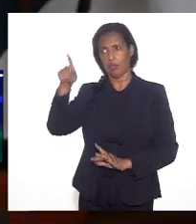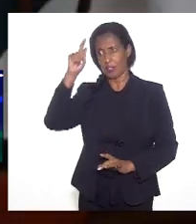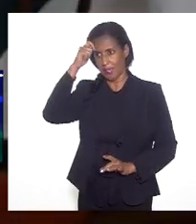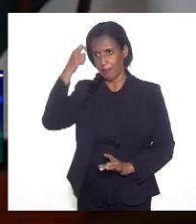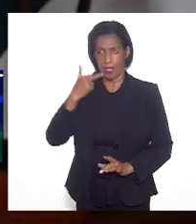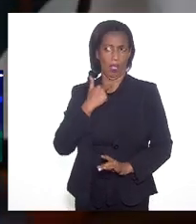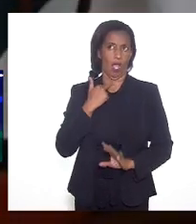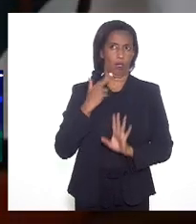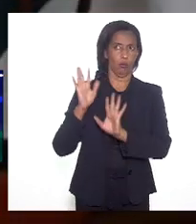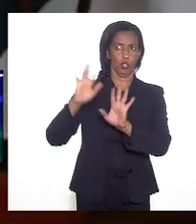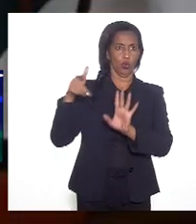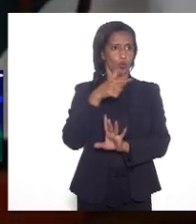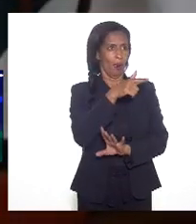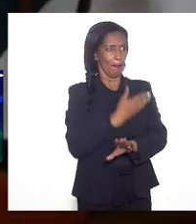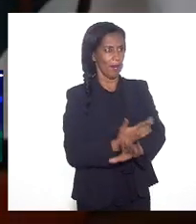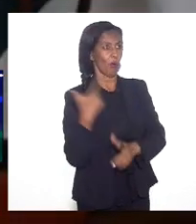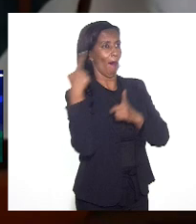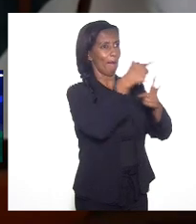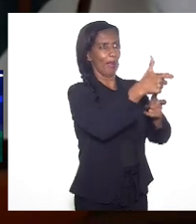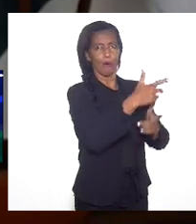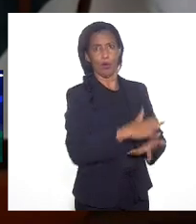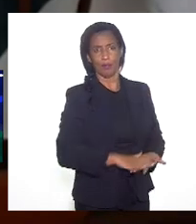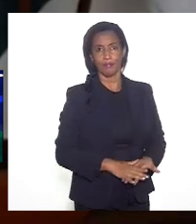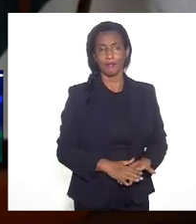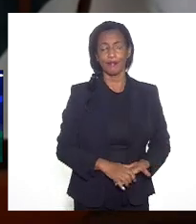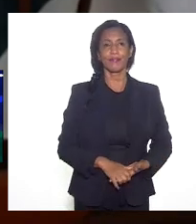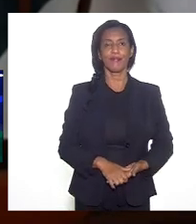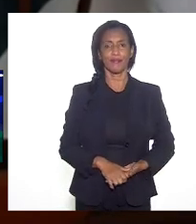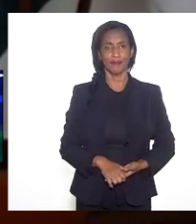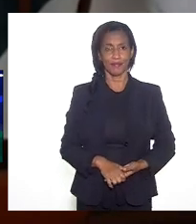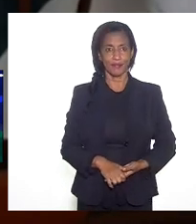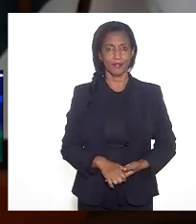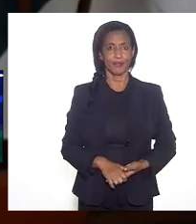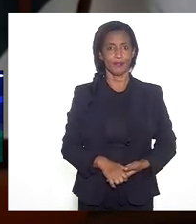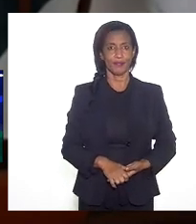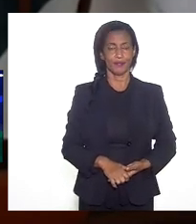revidar, não. Vou revidar só no branco. É isso?